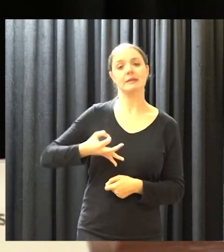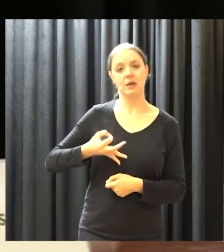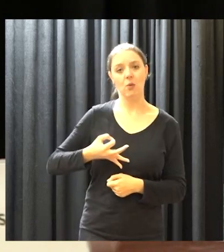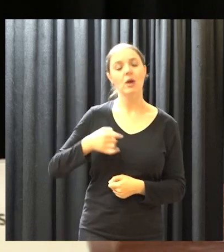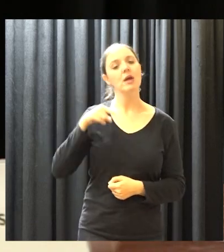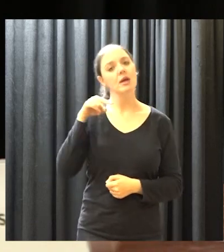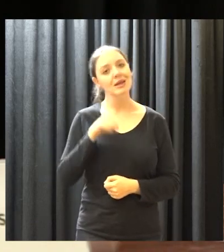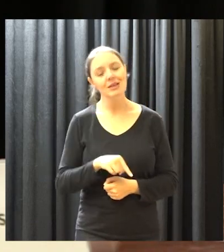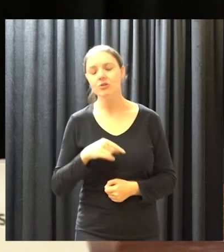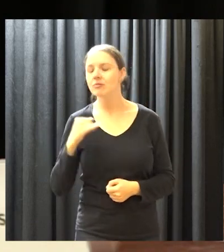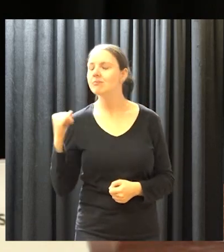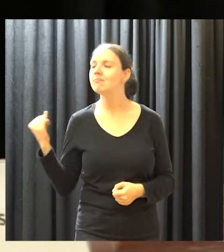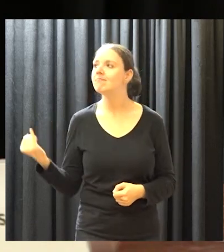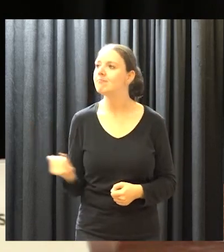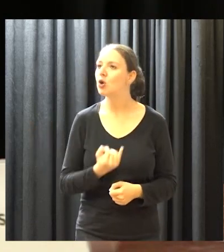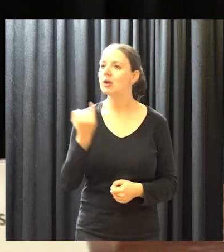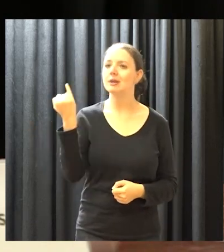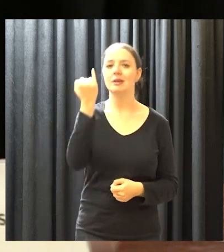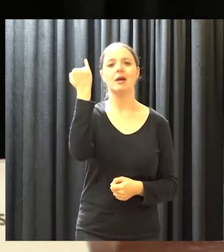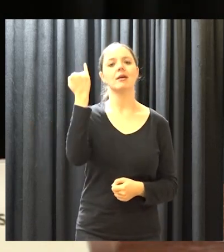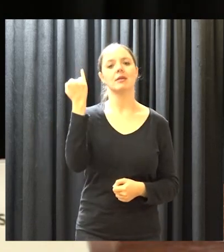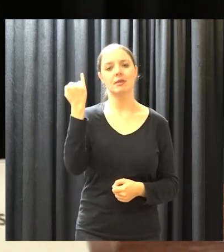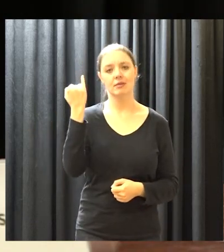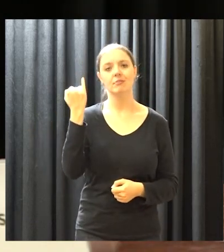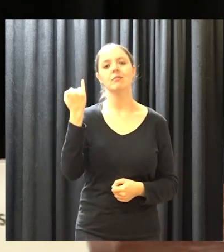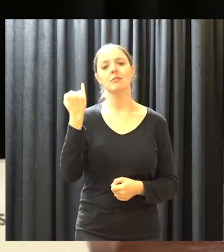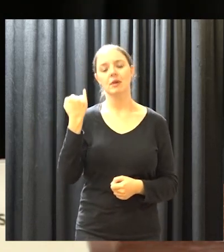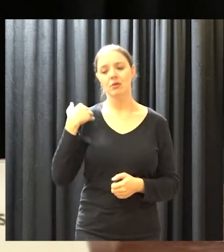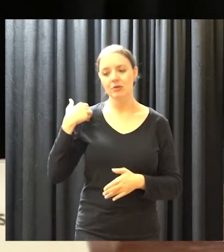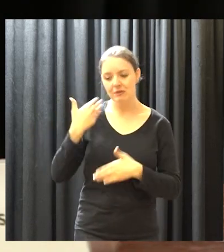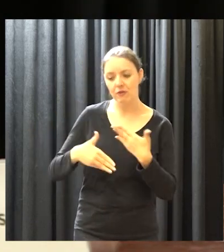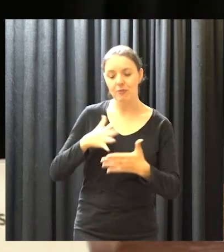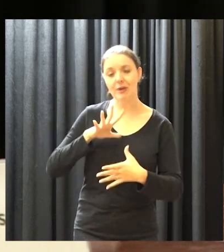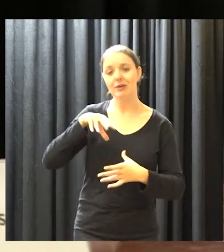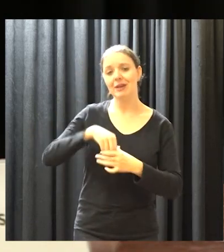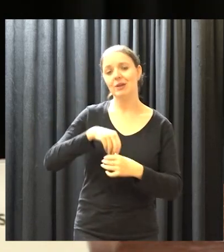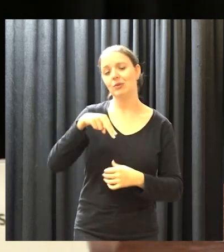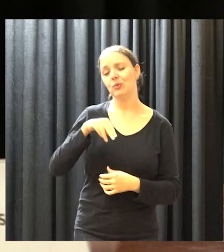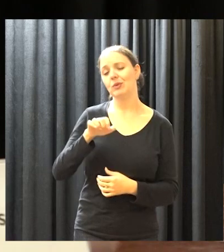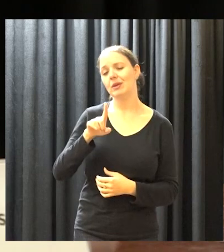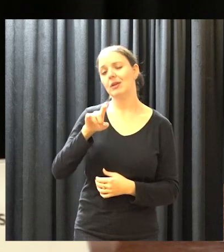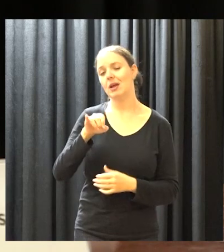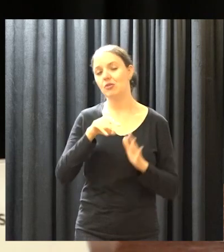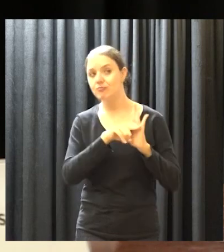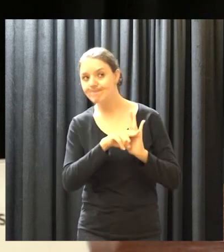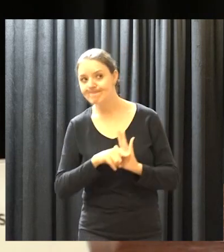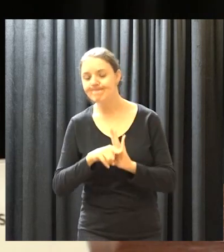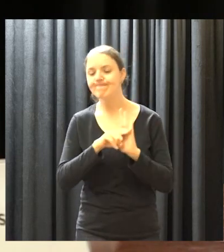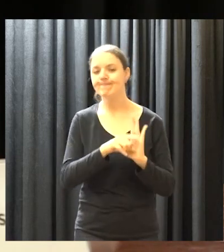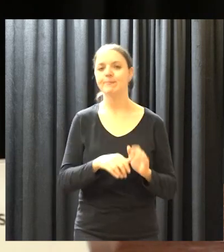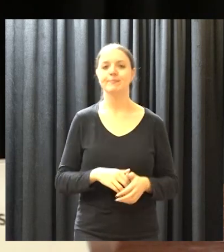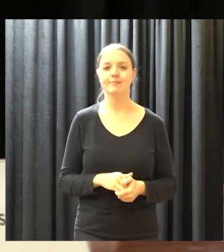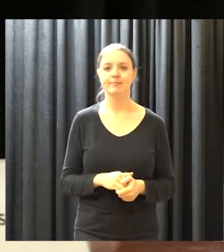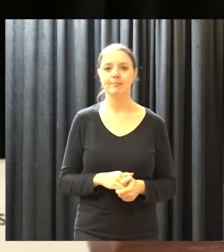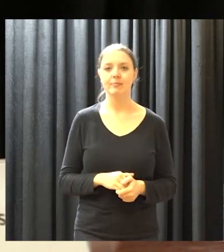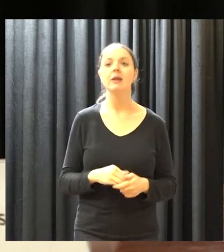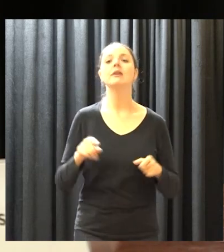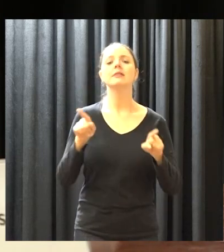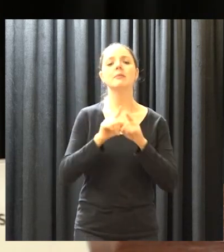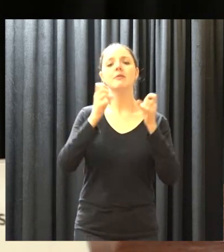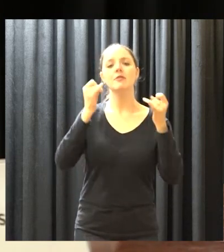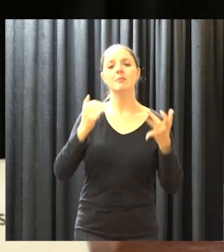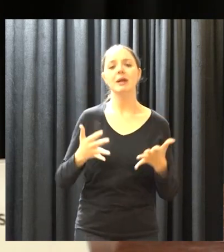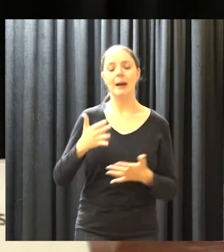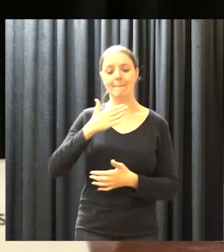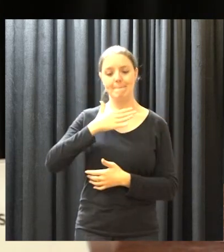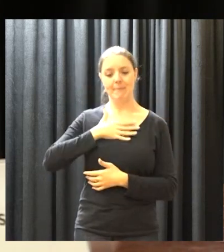muito importante no trabalho que a gente vem desenvolvendo no NED, o relato da minha experiência como pessoa com